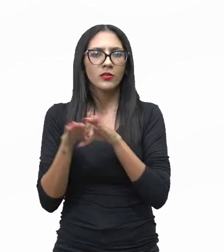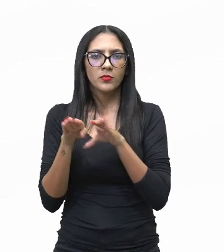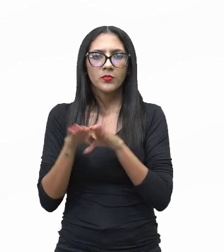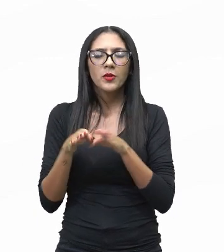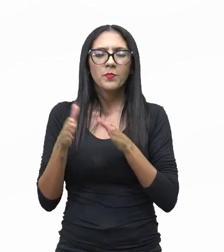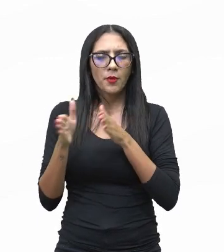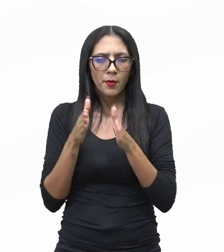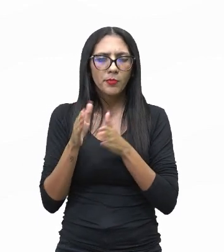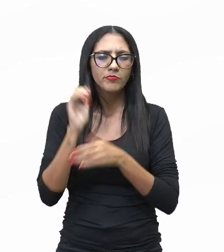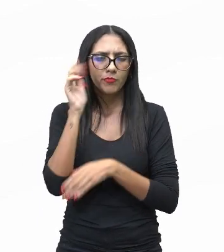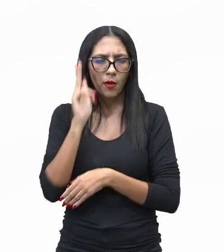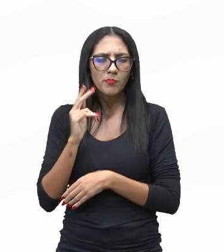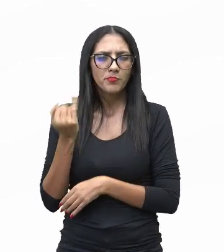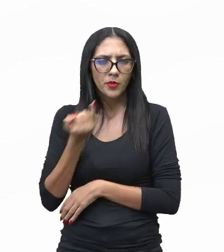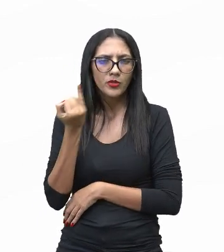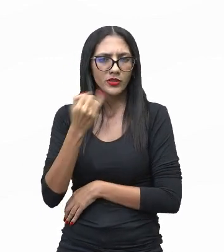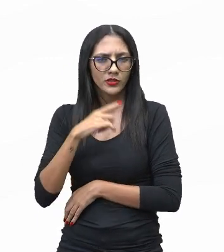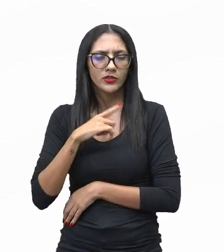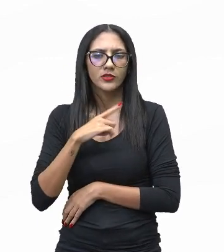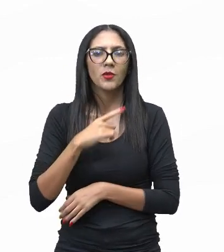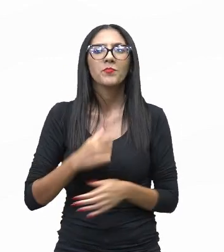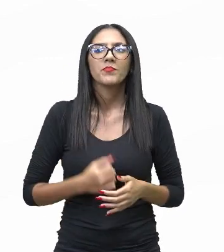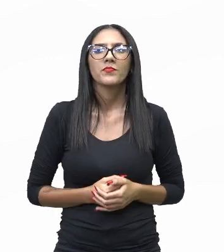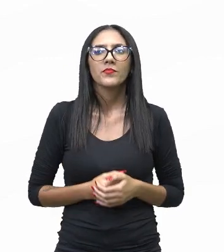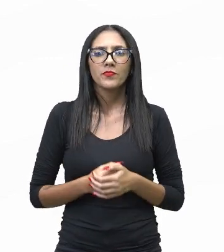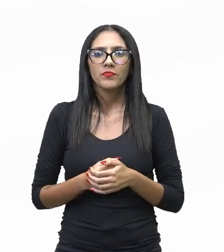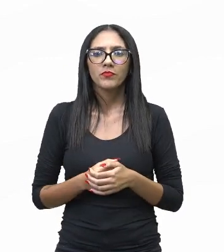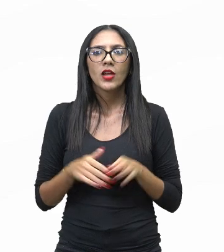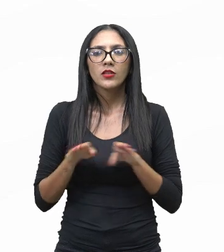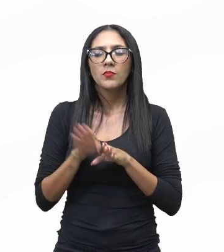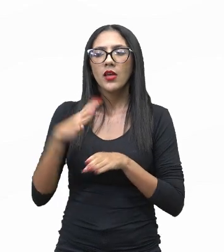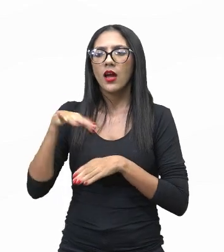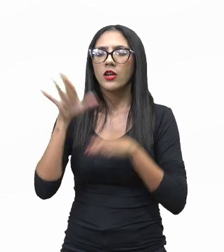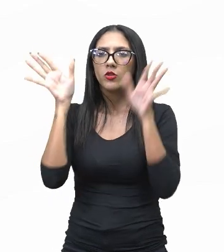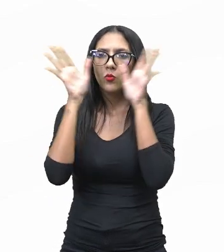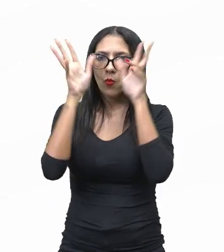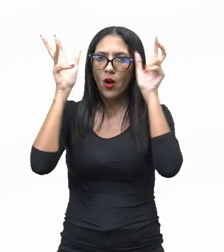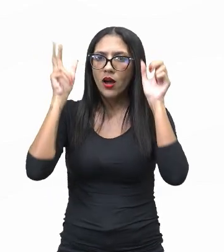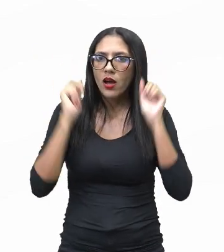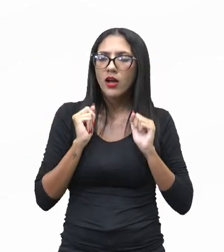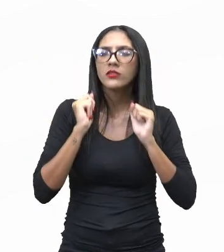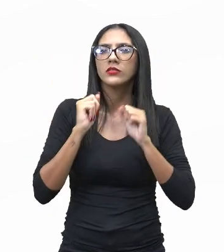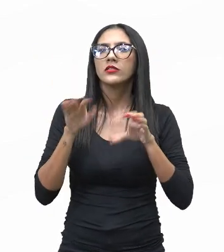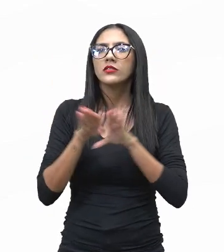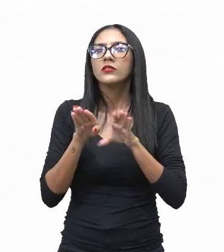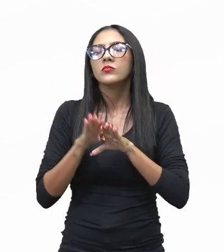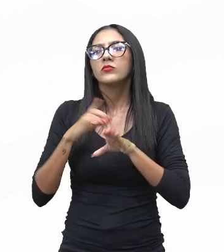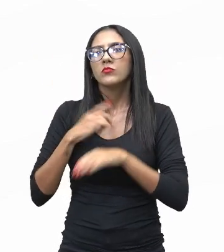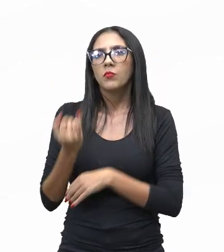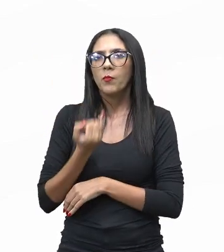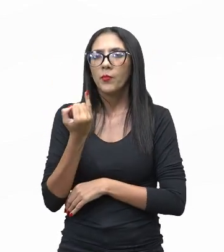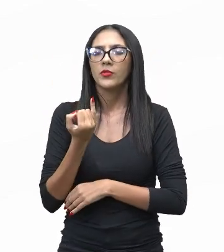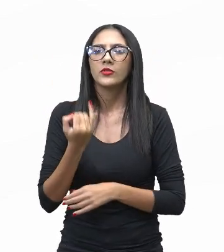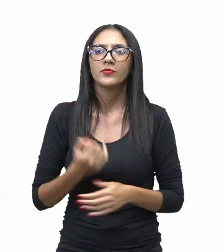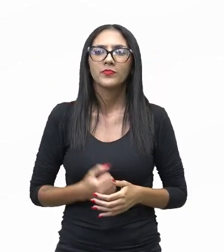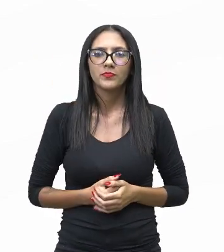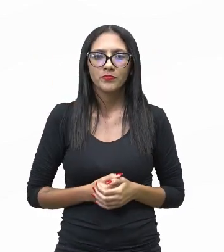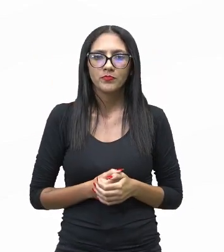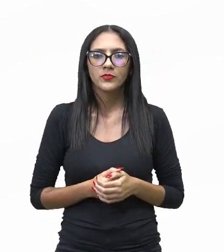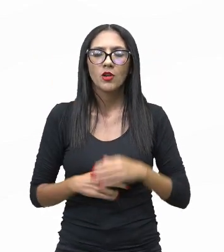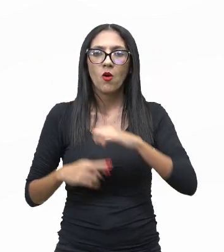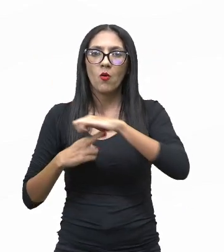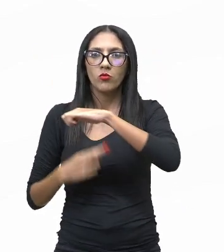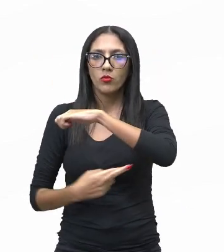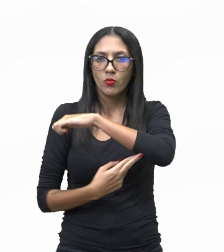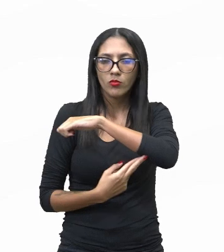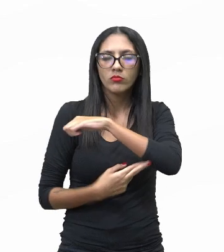o estado do Acre também, né, teve alguns projetos de desenvolvimento nessas áreas. O estado de Rondônia também teve